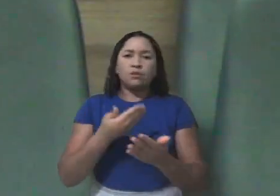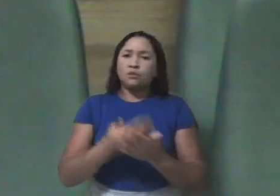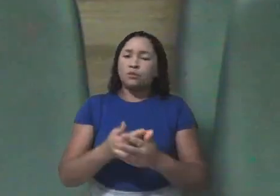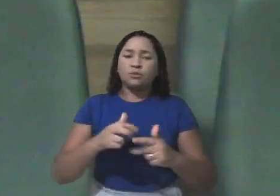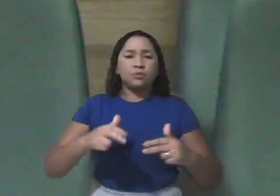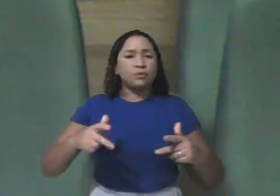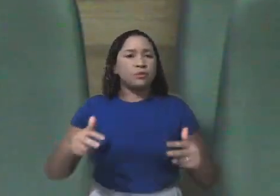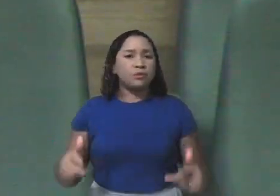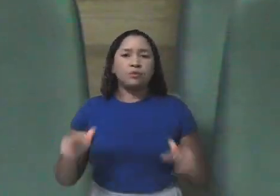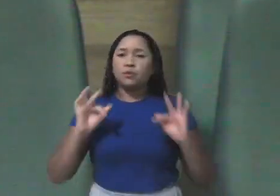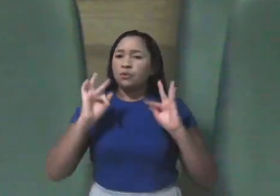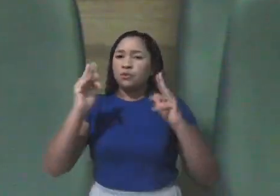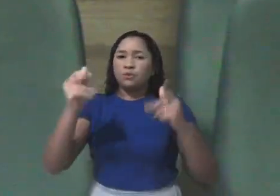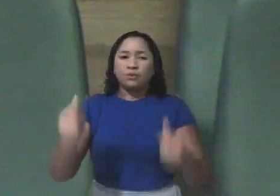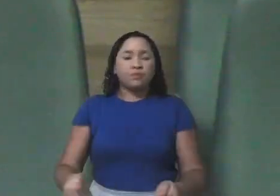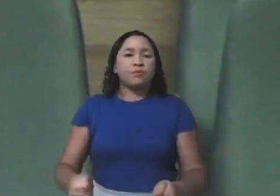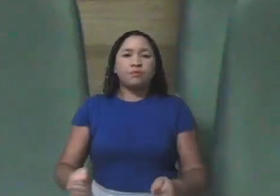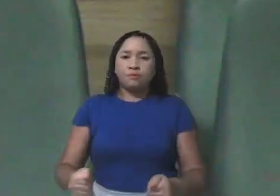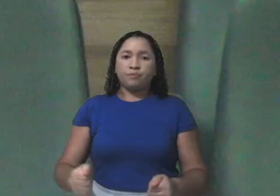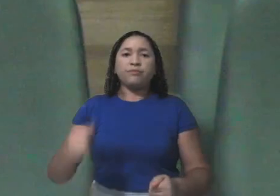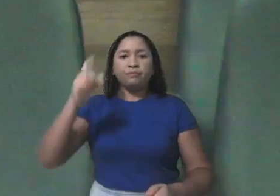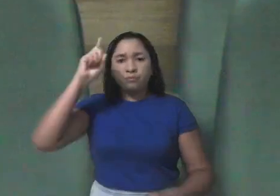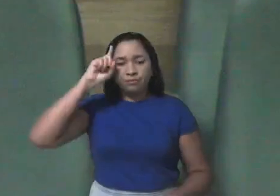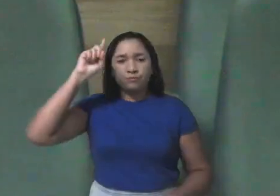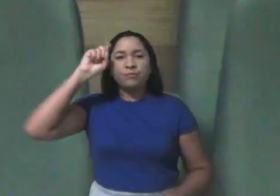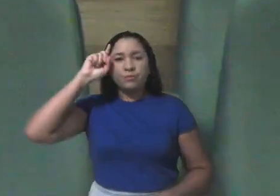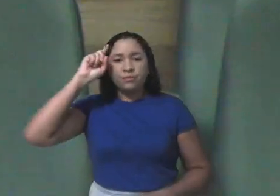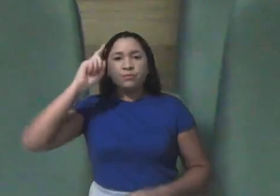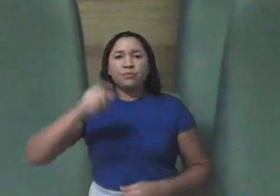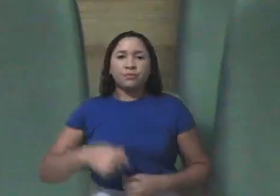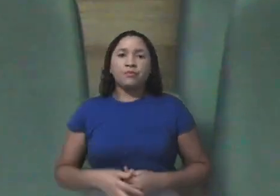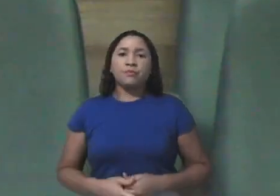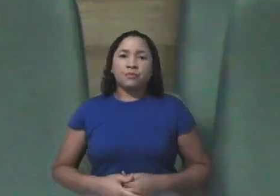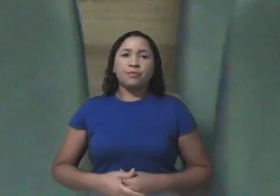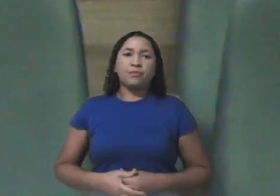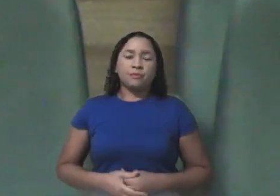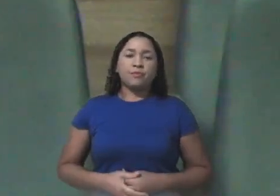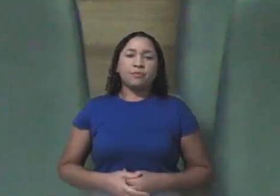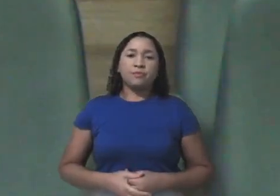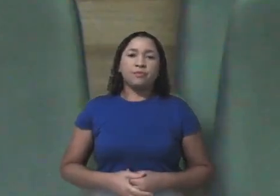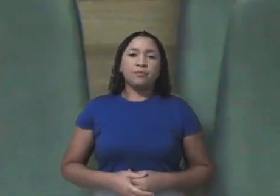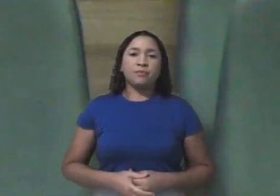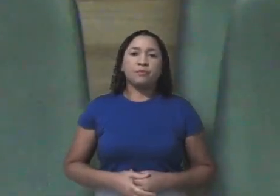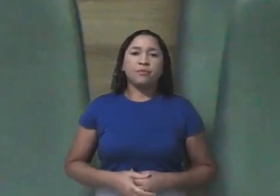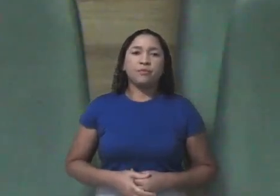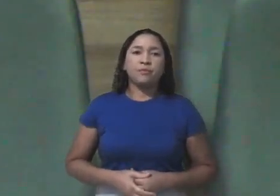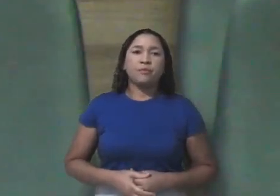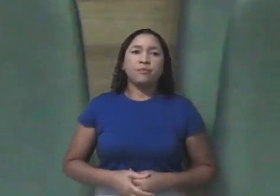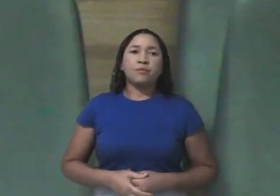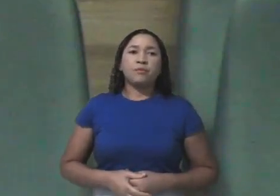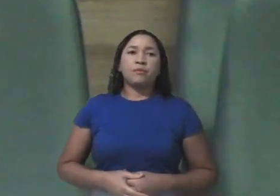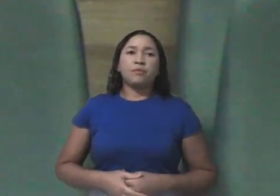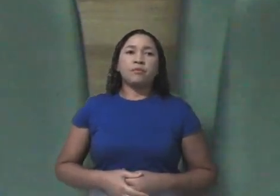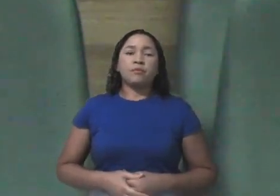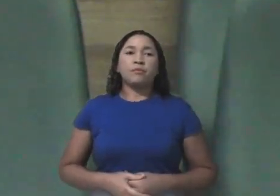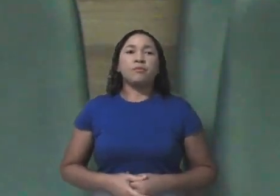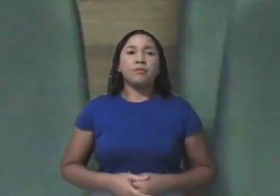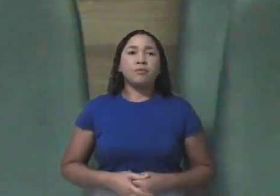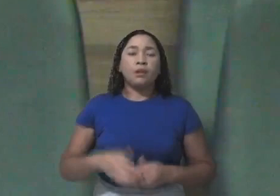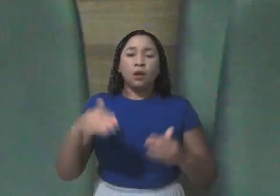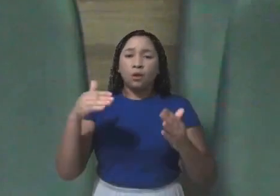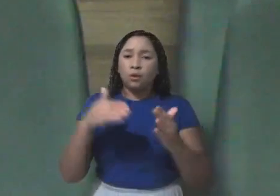que usamos acerca dos assuntos que tratam do último, derradeiro, final e